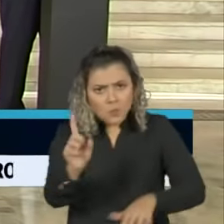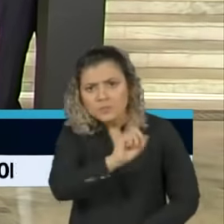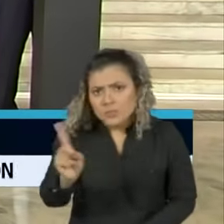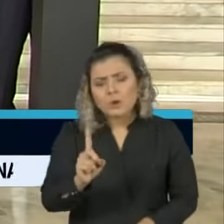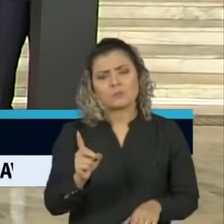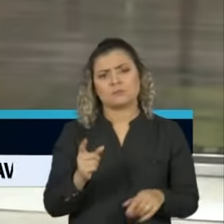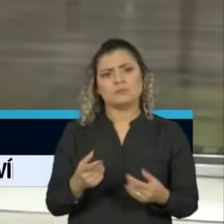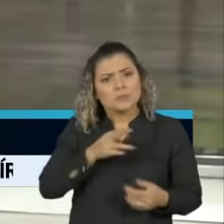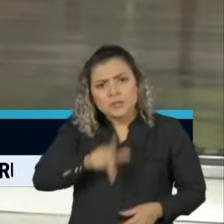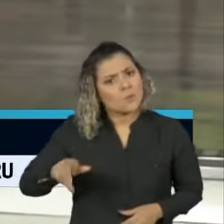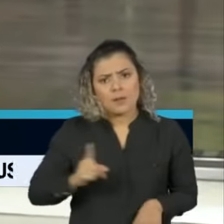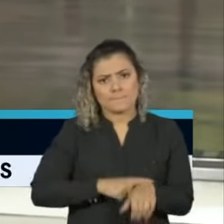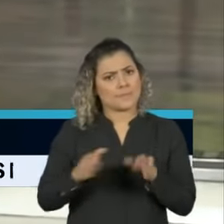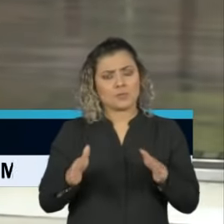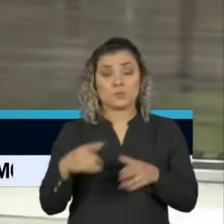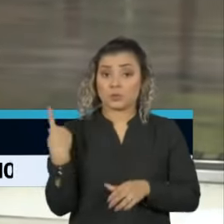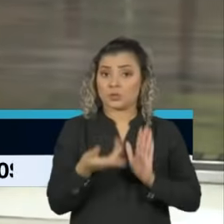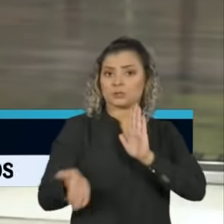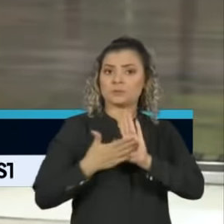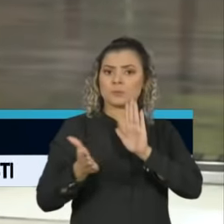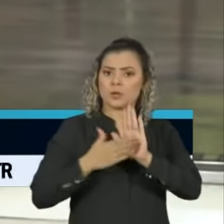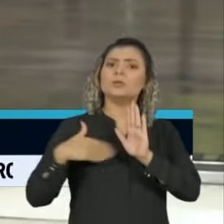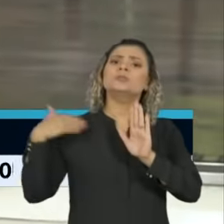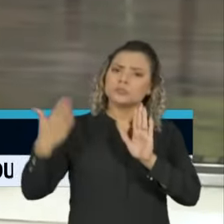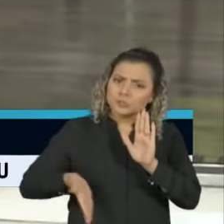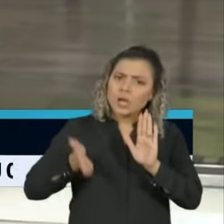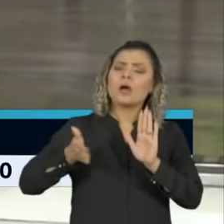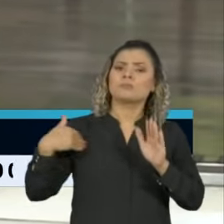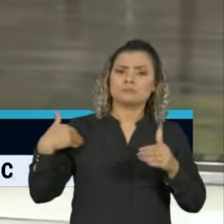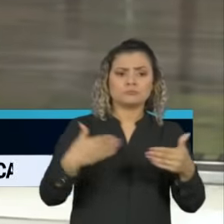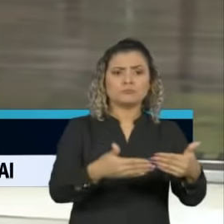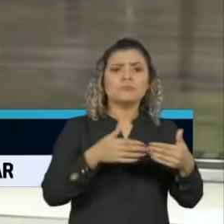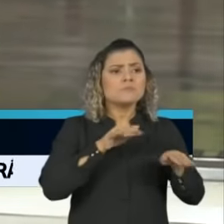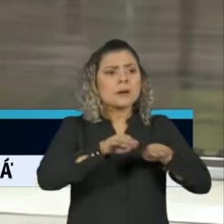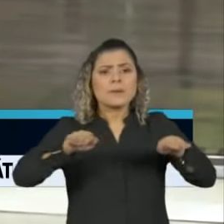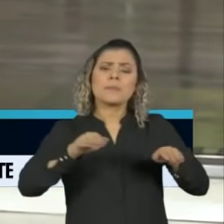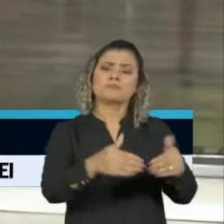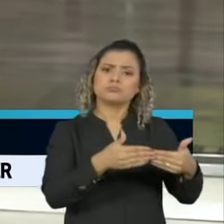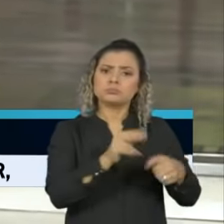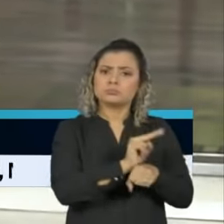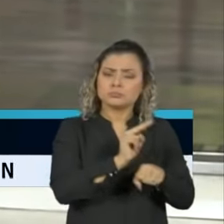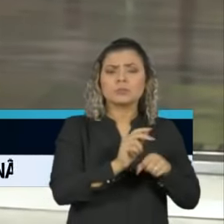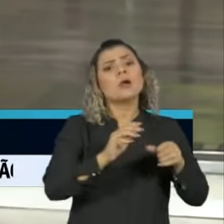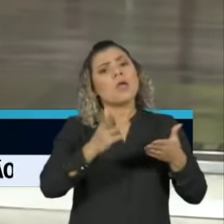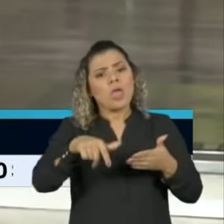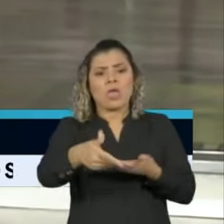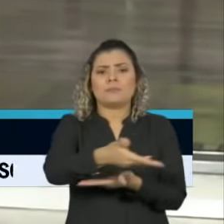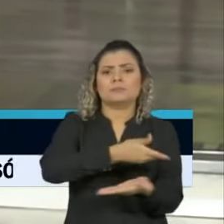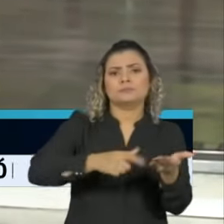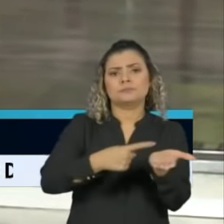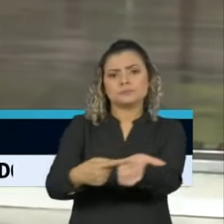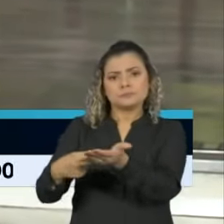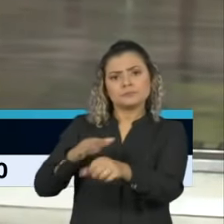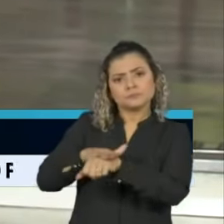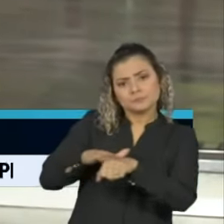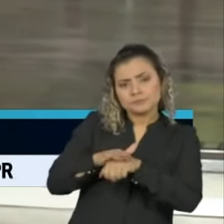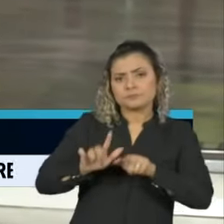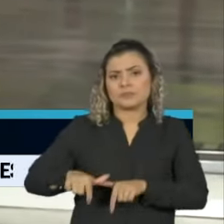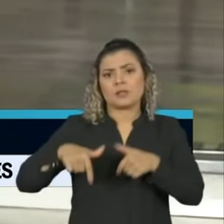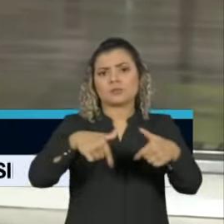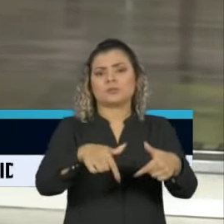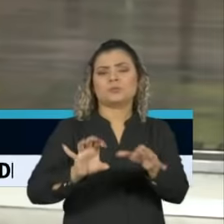nem rivalidade. A nossa proposta durante toda a intervenção foi, pelo entendimento e pelo diálogo, a integração de